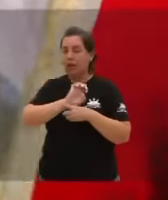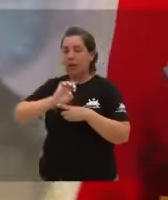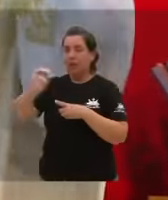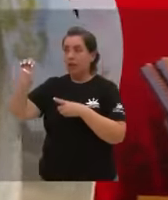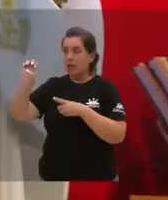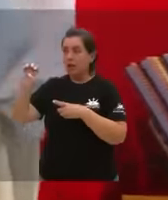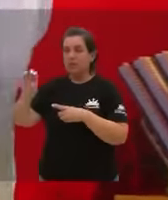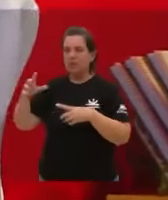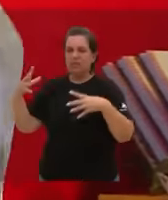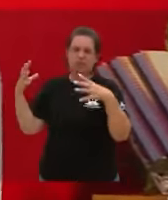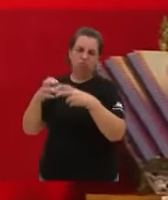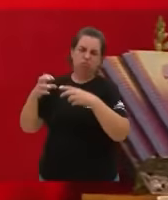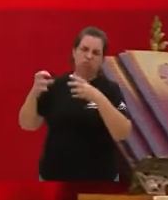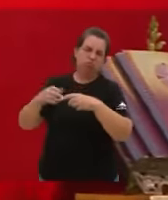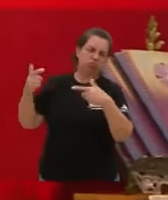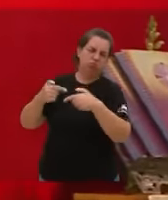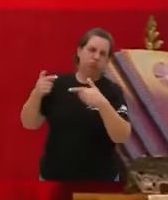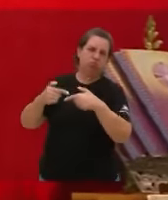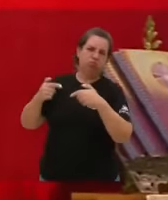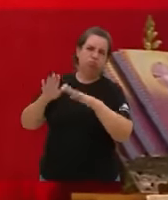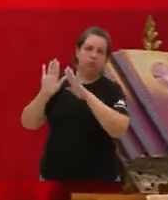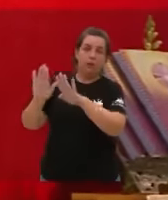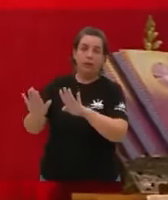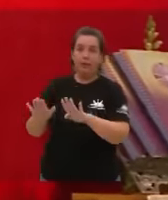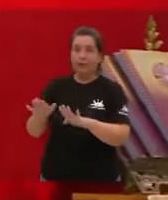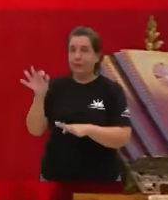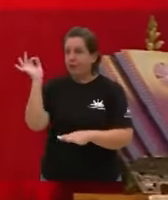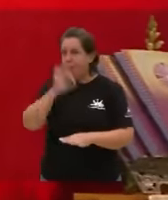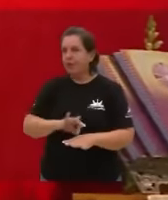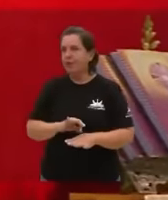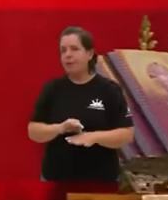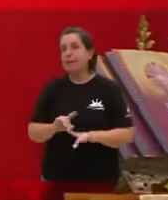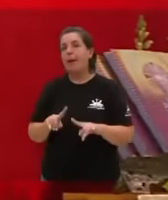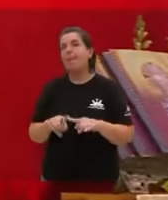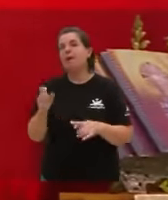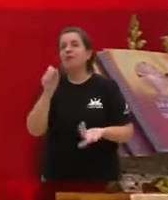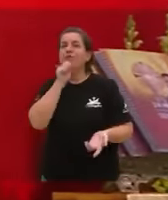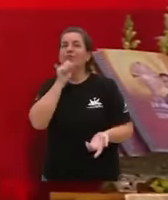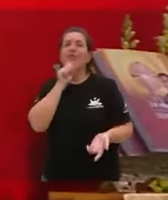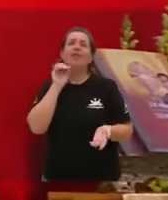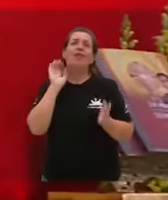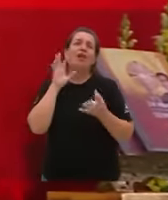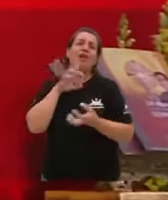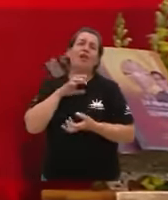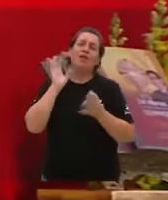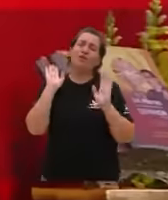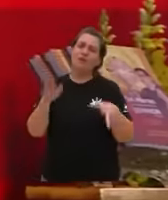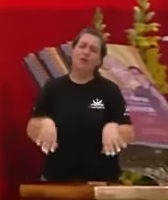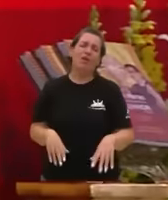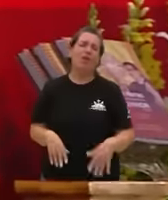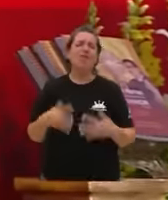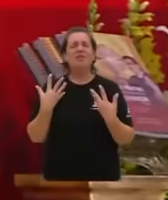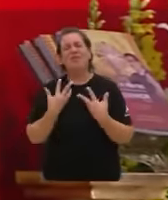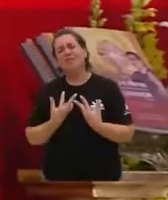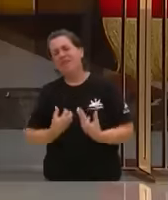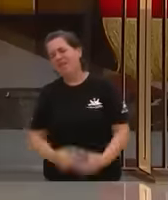guerras terríveis, vocês vão acompanhar comigo. Mas estava velho, cansado.